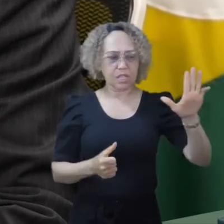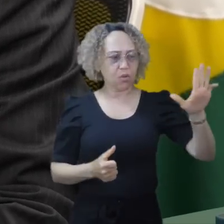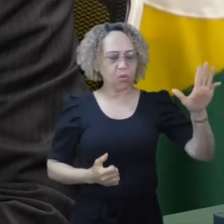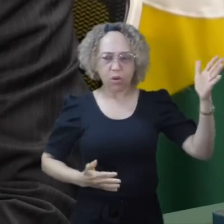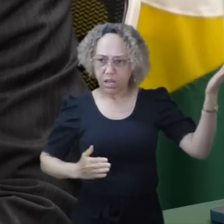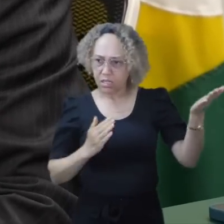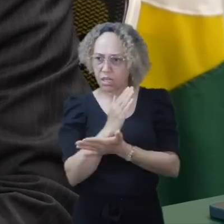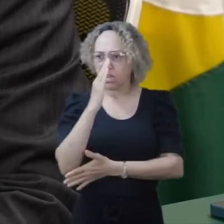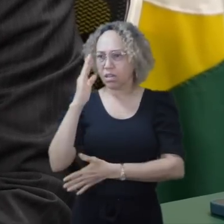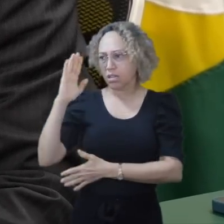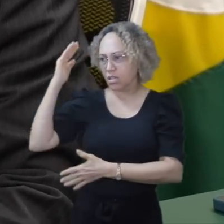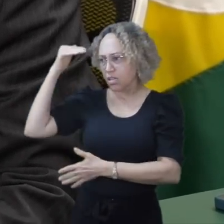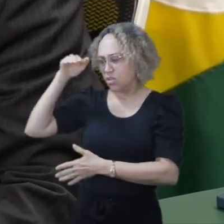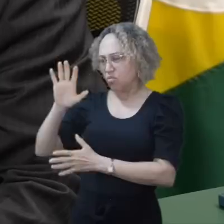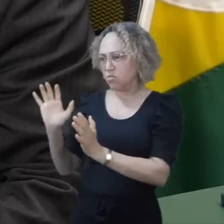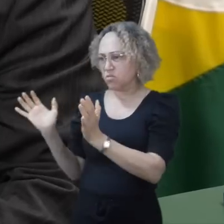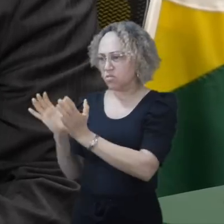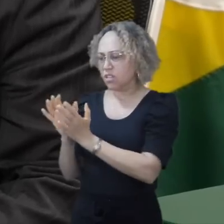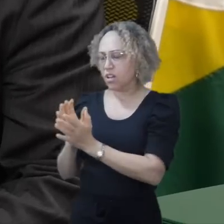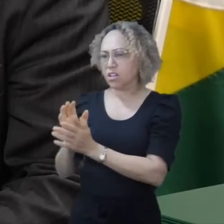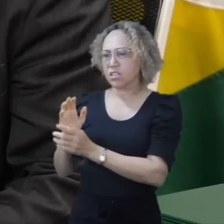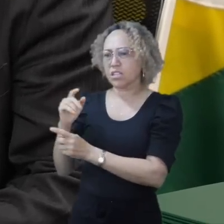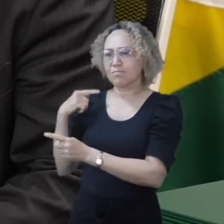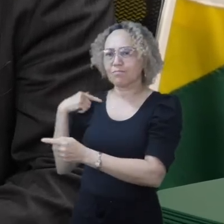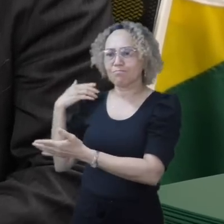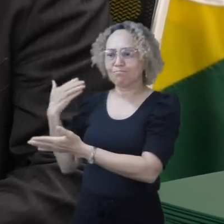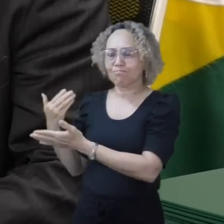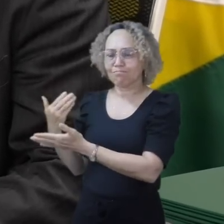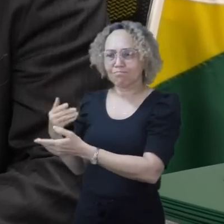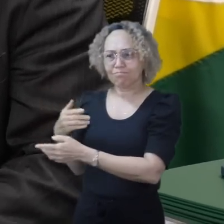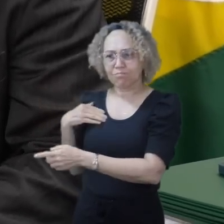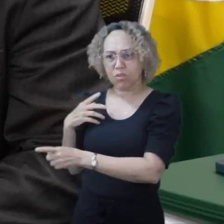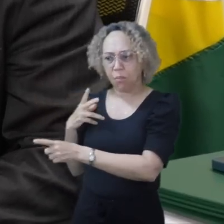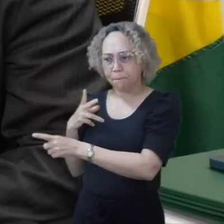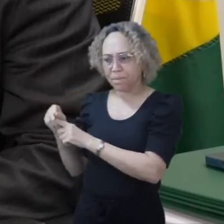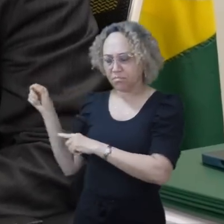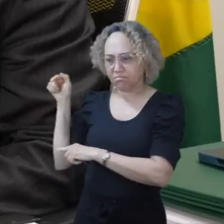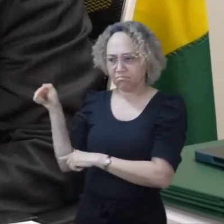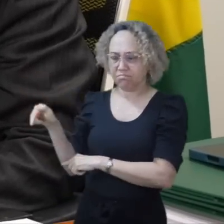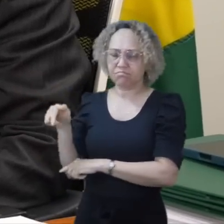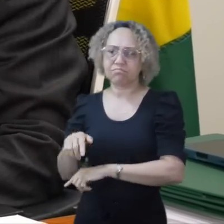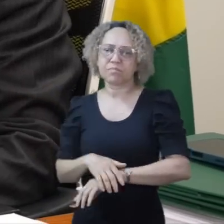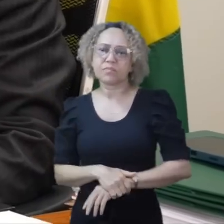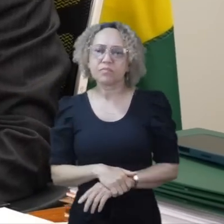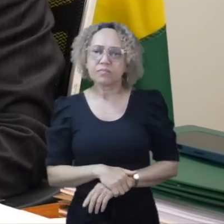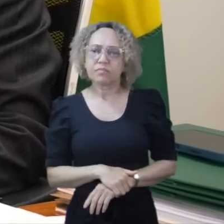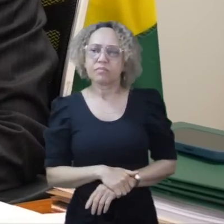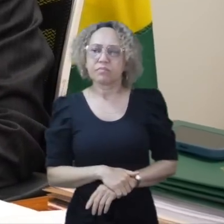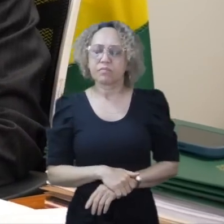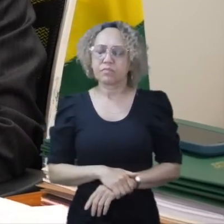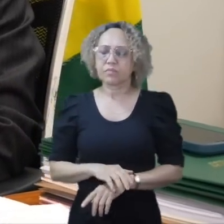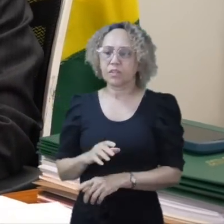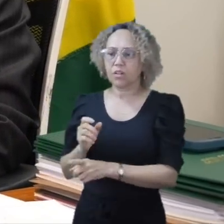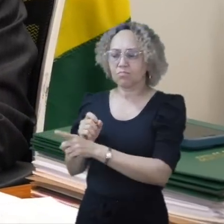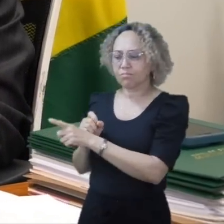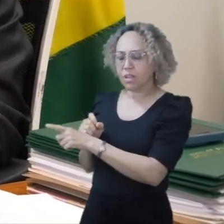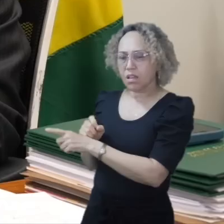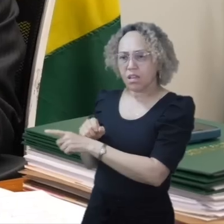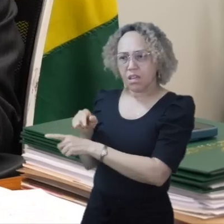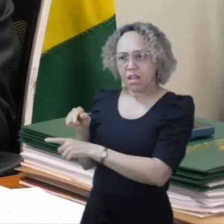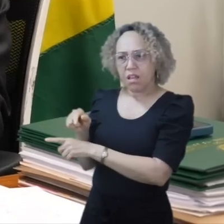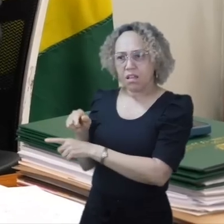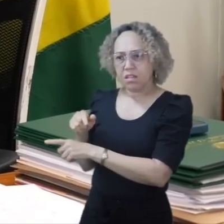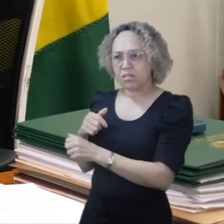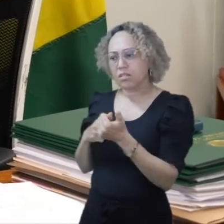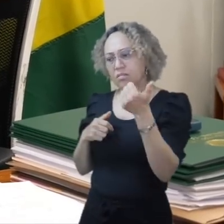Brasil. Perfeito, deputado. Muito obrigado, mais uma vez, por nos receber aqui. E estamos à disposição aí para outras entrevistas, falar sobre outros assuntos também.